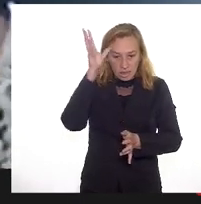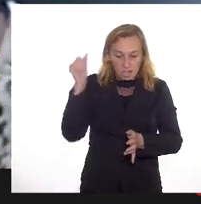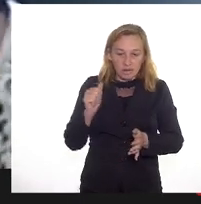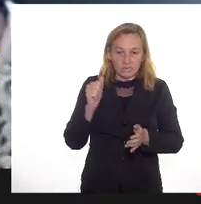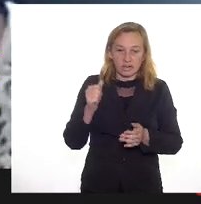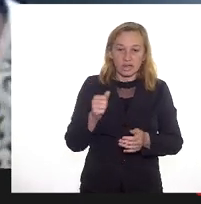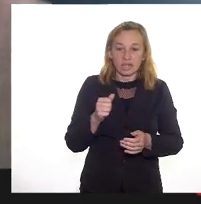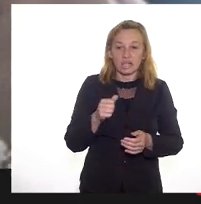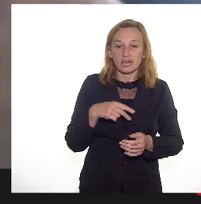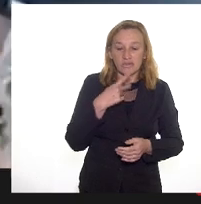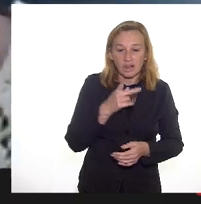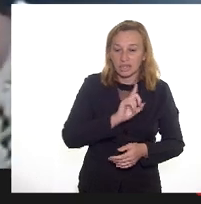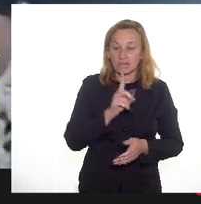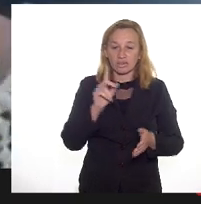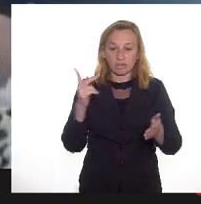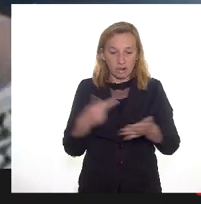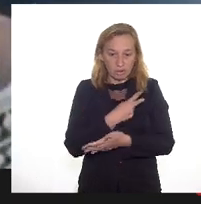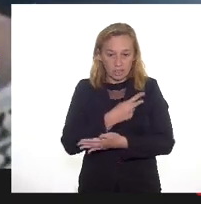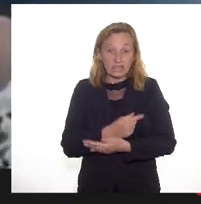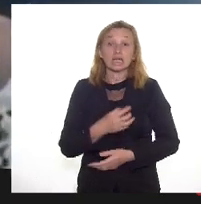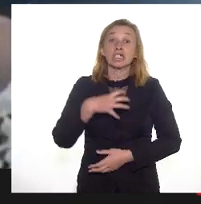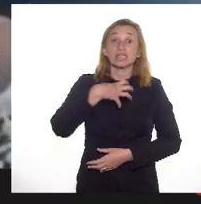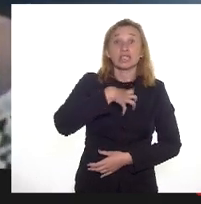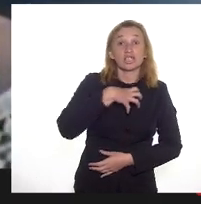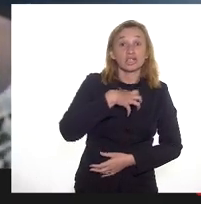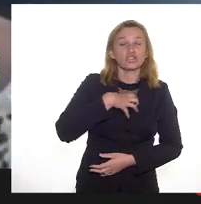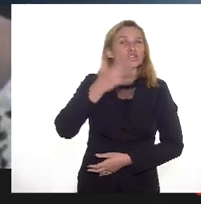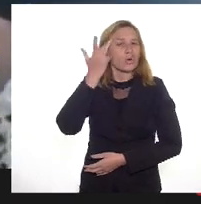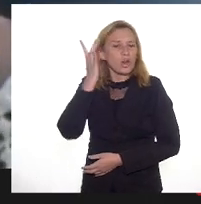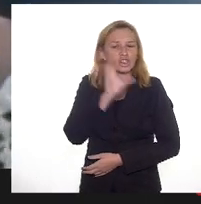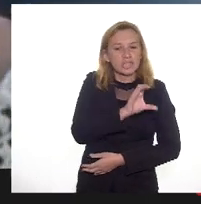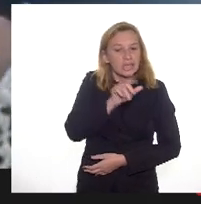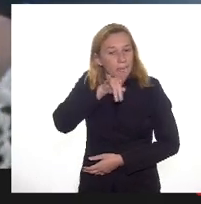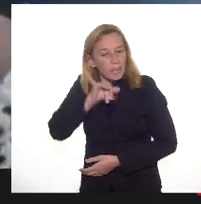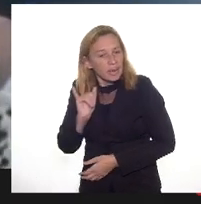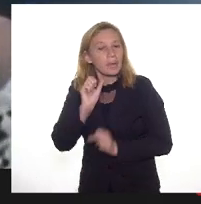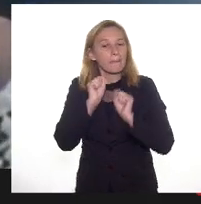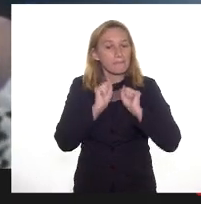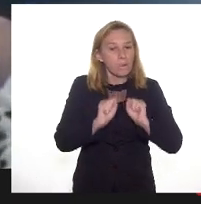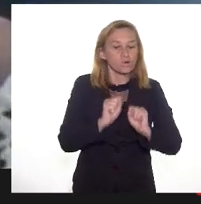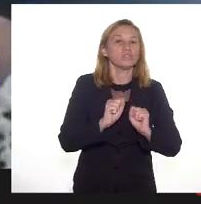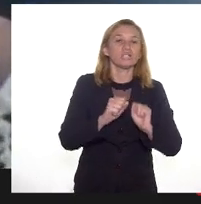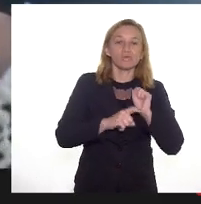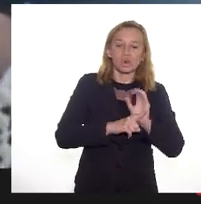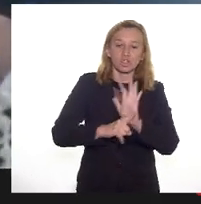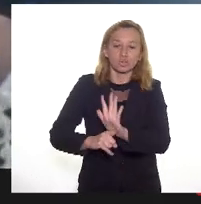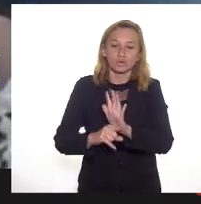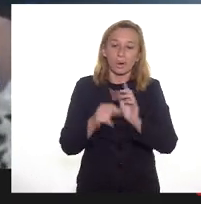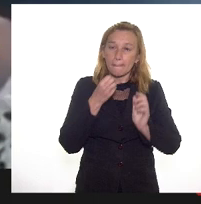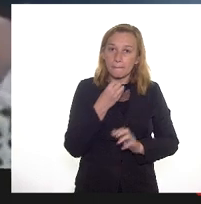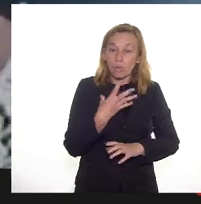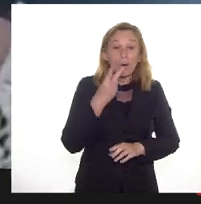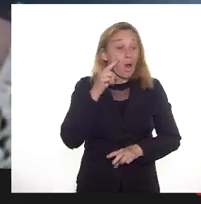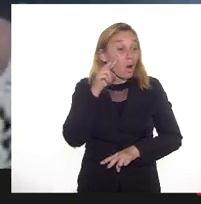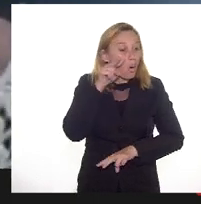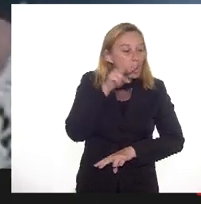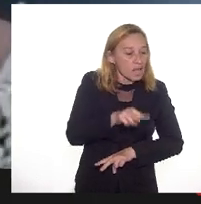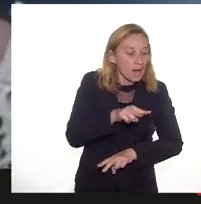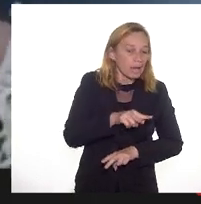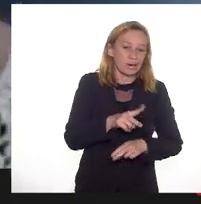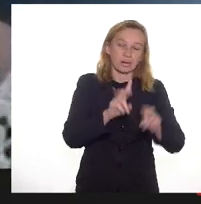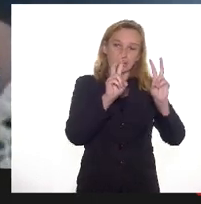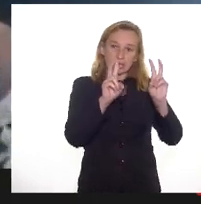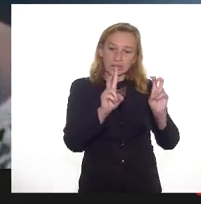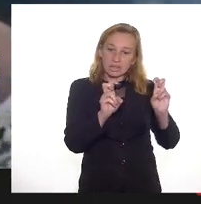né? Nesse sentido, eu acho que essa CPI pode ter uma grande contribuição a olhar para esses